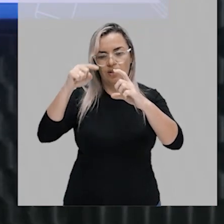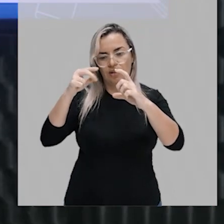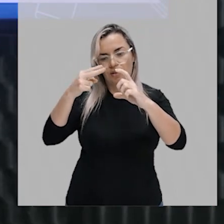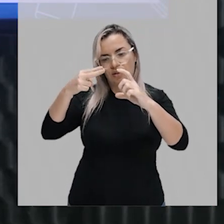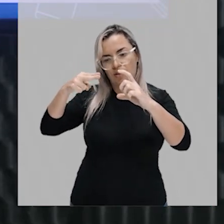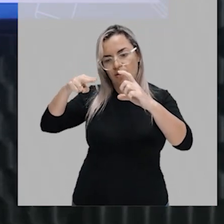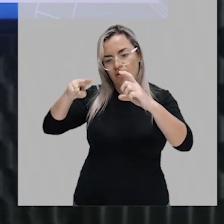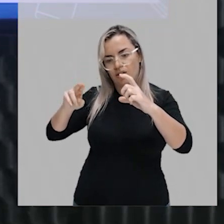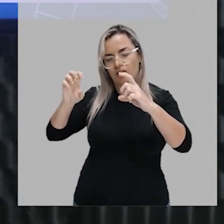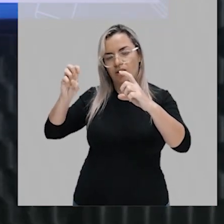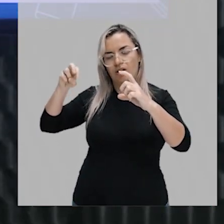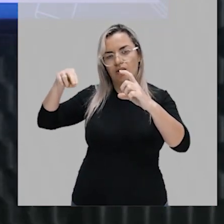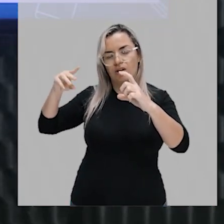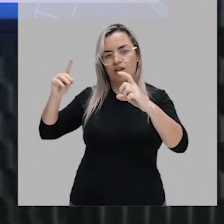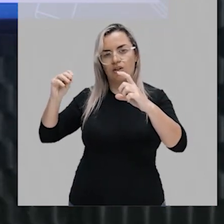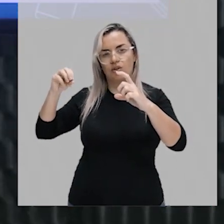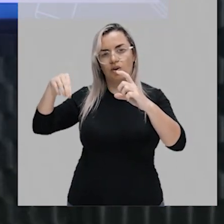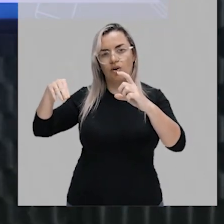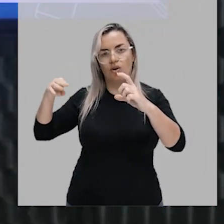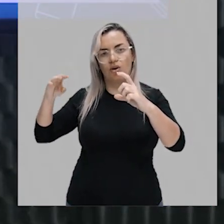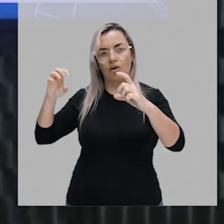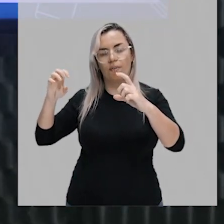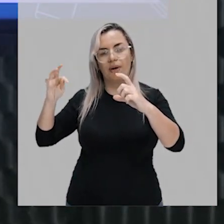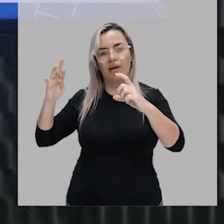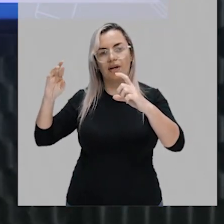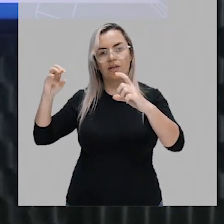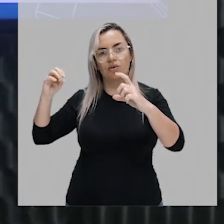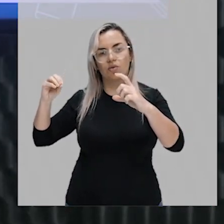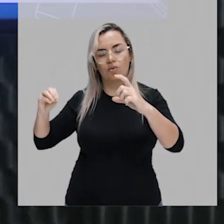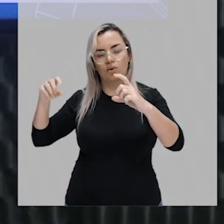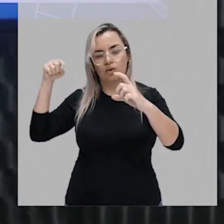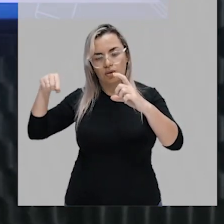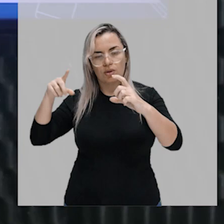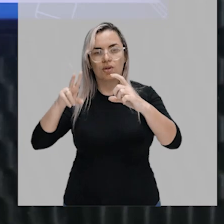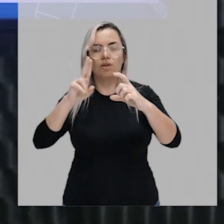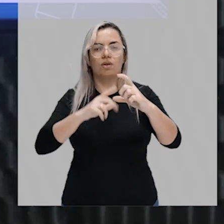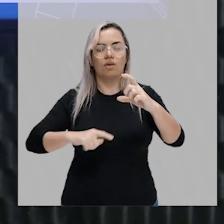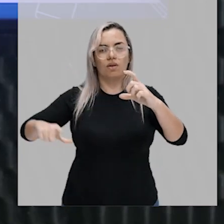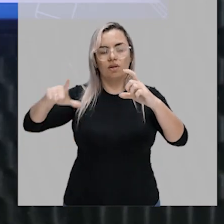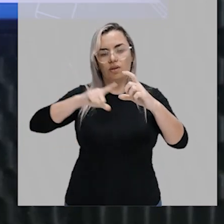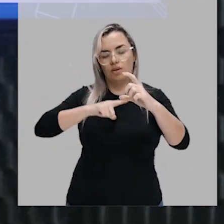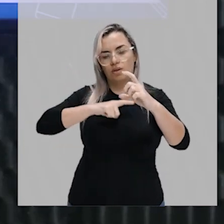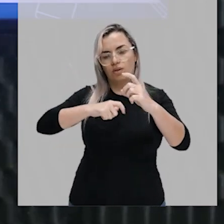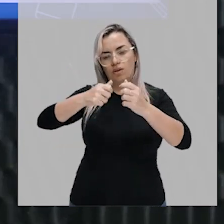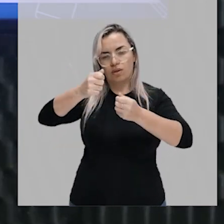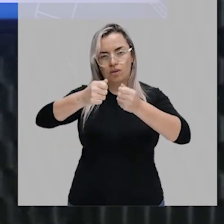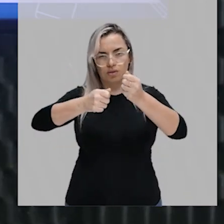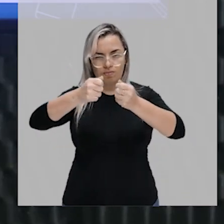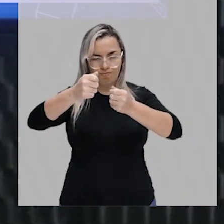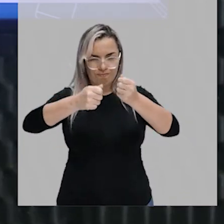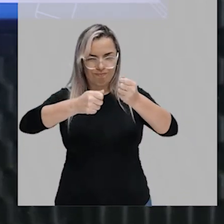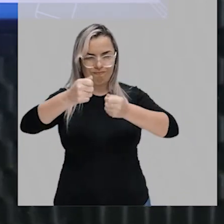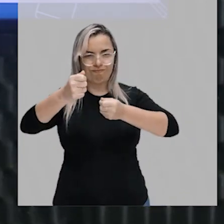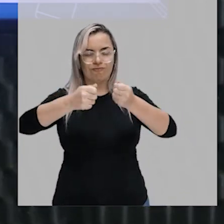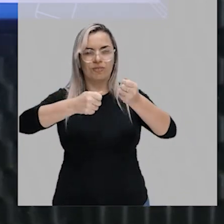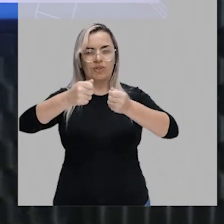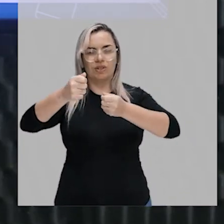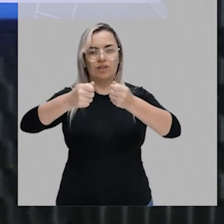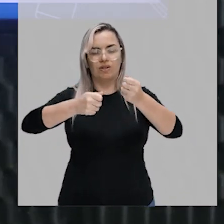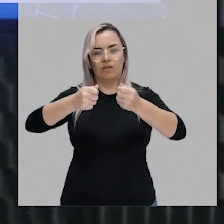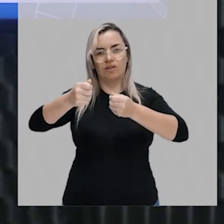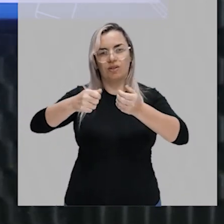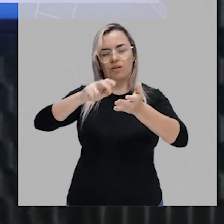endométrio, essa parede interna do útero. É o endométrio que tem essa troca todo mês, por conta